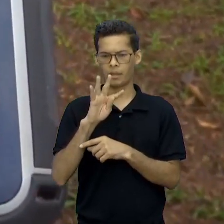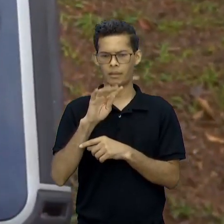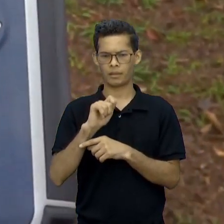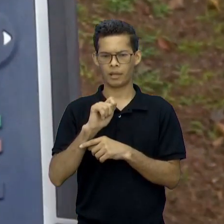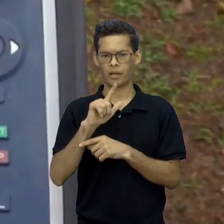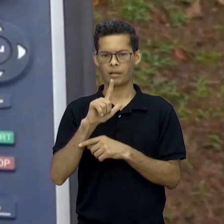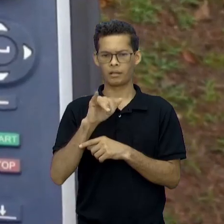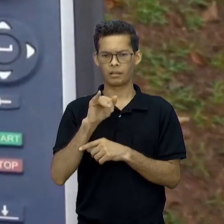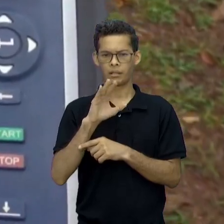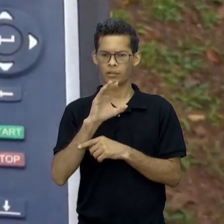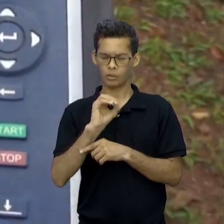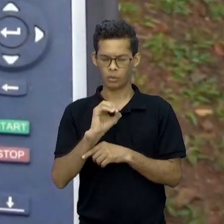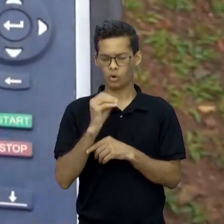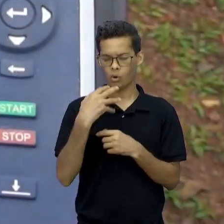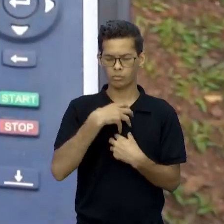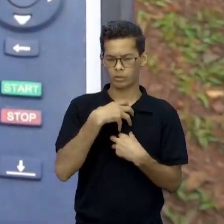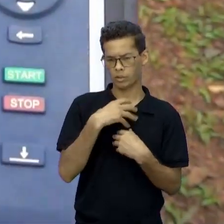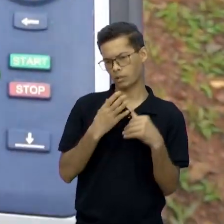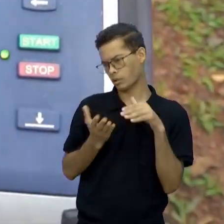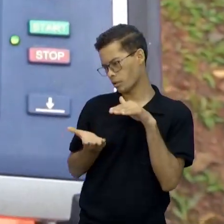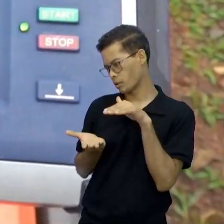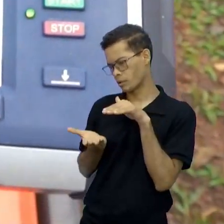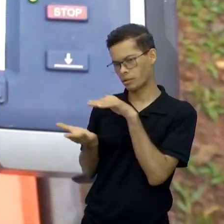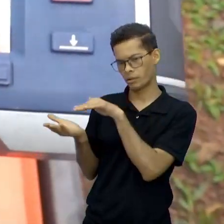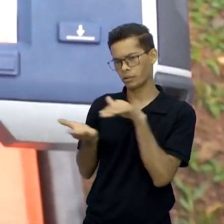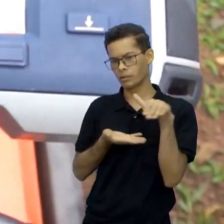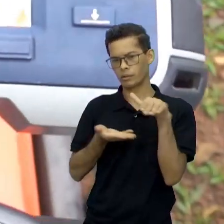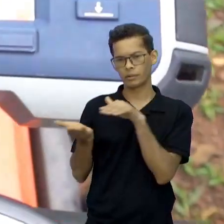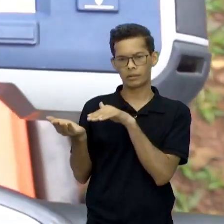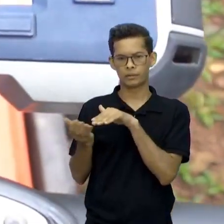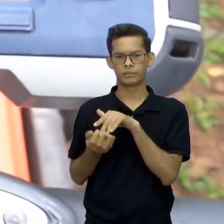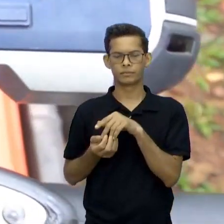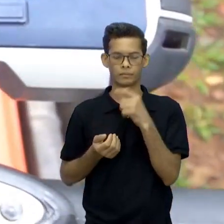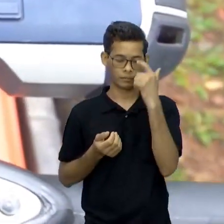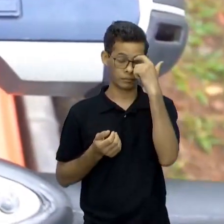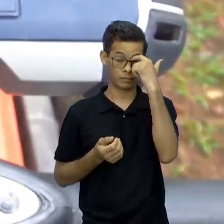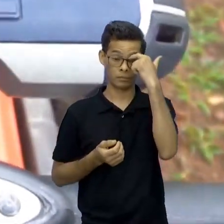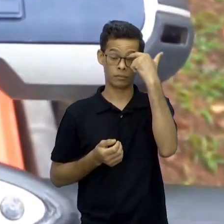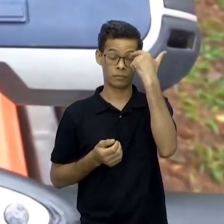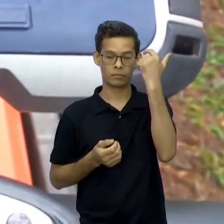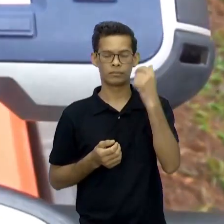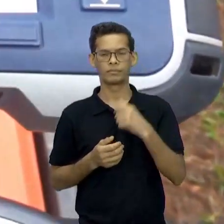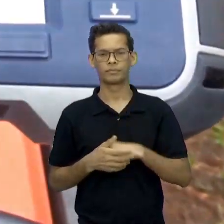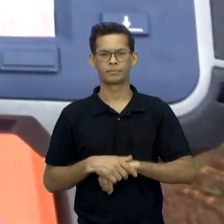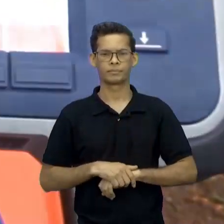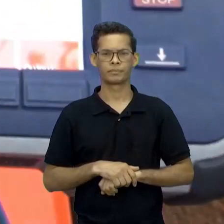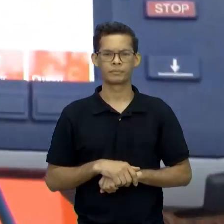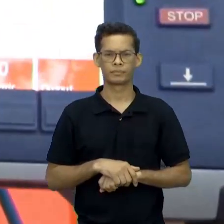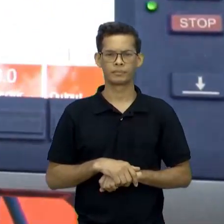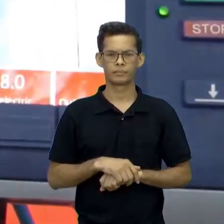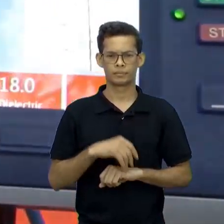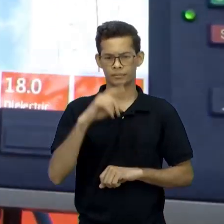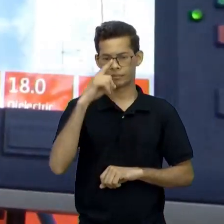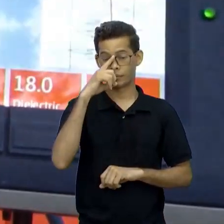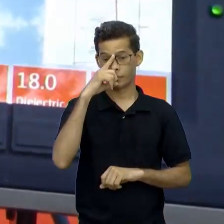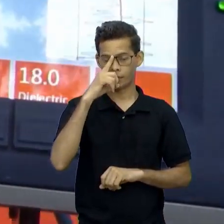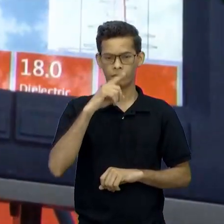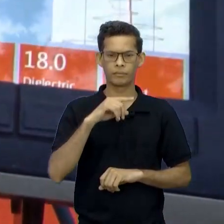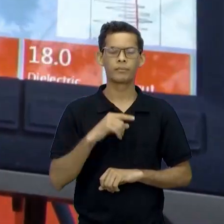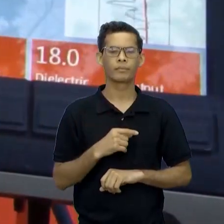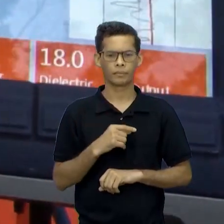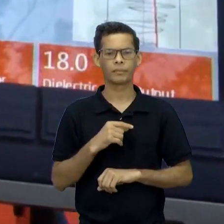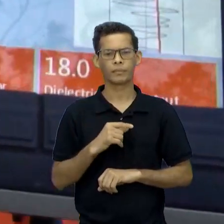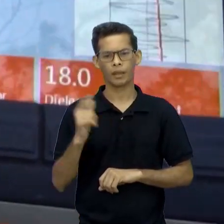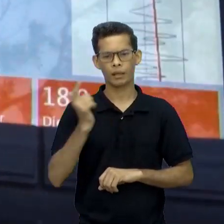vertical. Também mostrei para os alunos. Olha aqui, pessoal. O tambor vertical, ele,